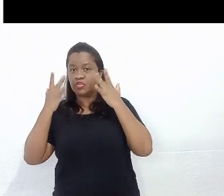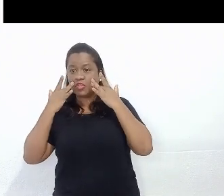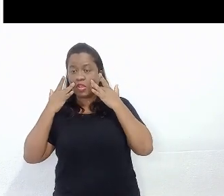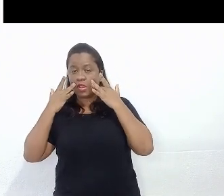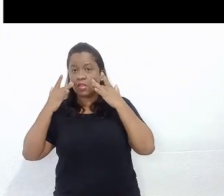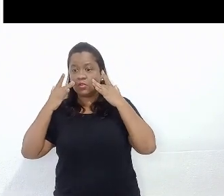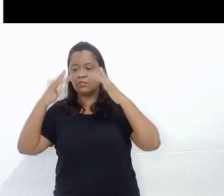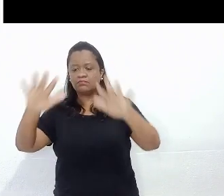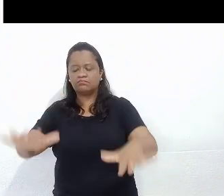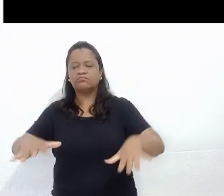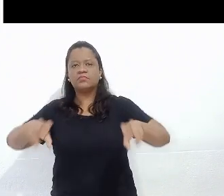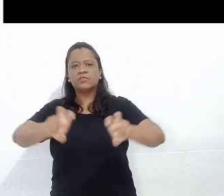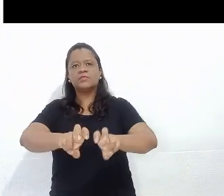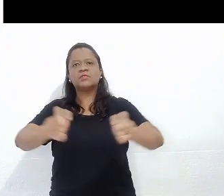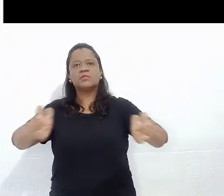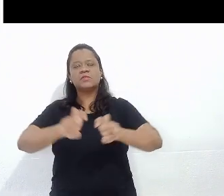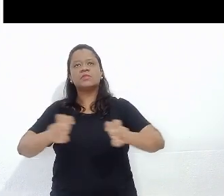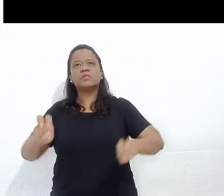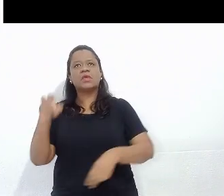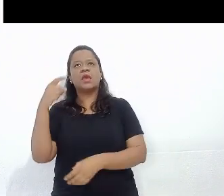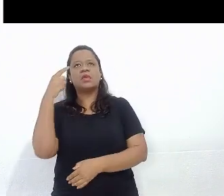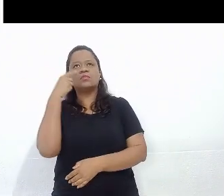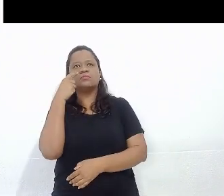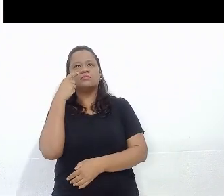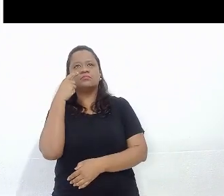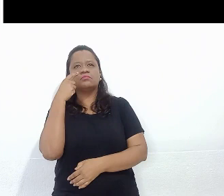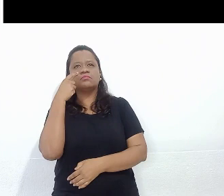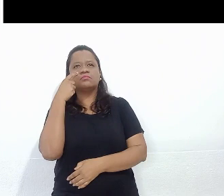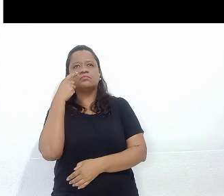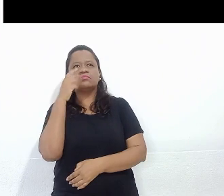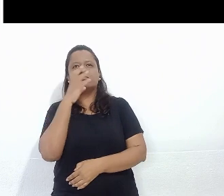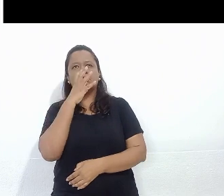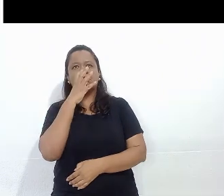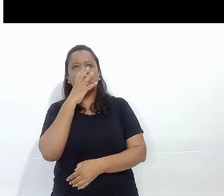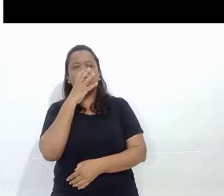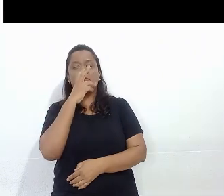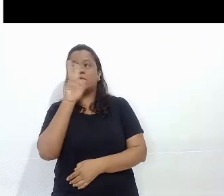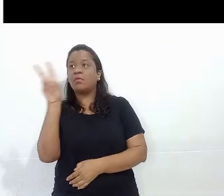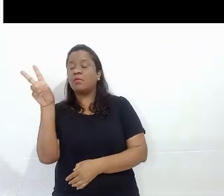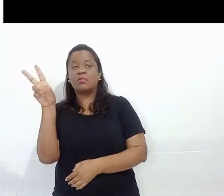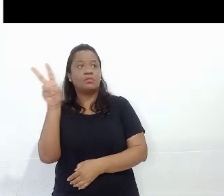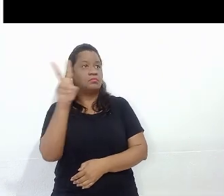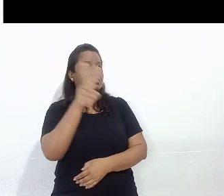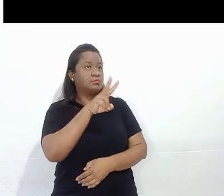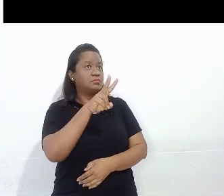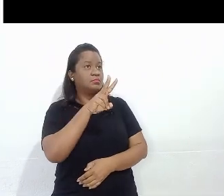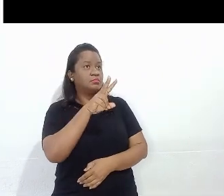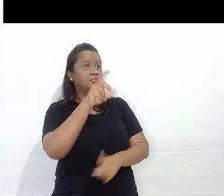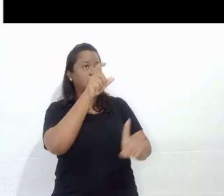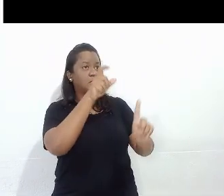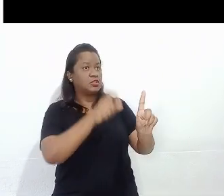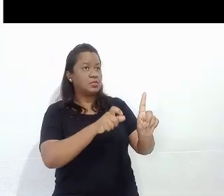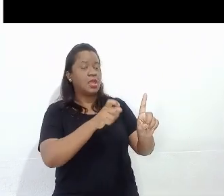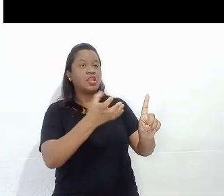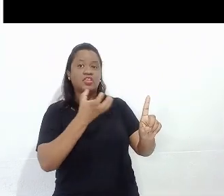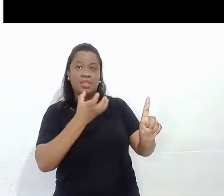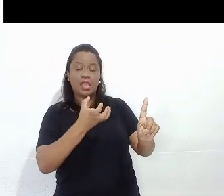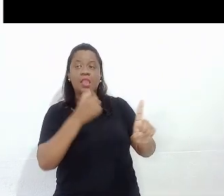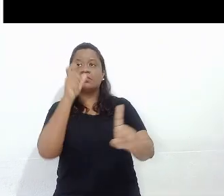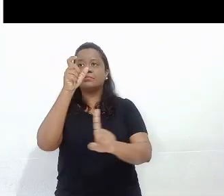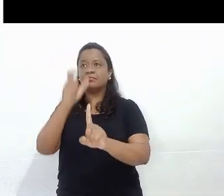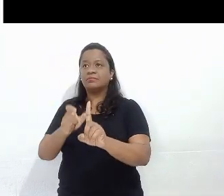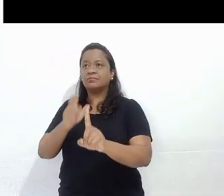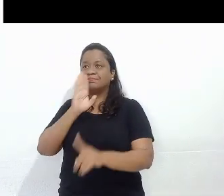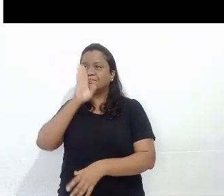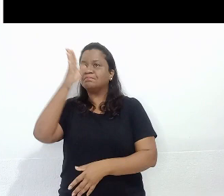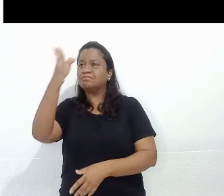se desenrolando no palco e você olha para onde você quer, você presta atenção no personagem que você quer, você direciona o seu olhar